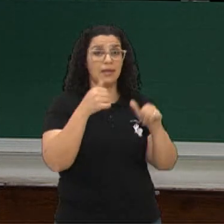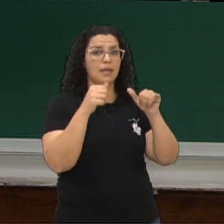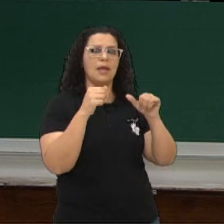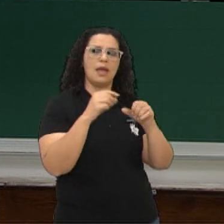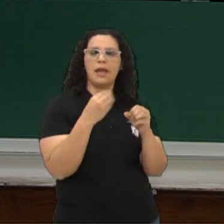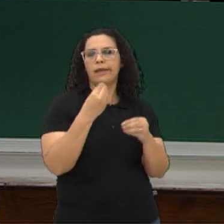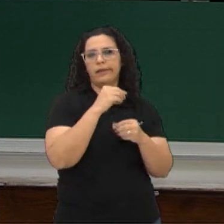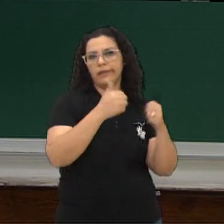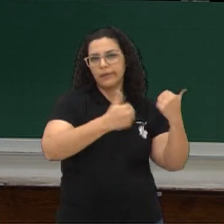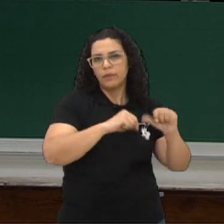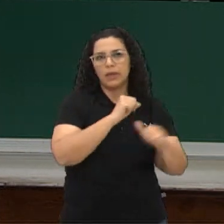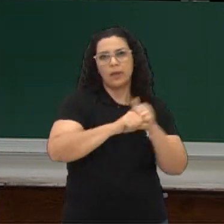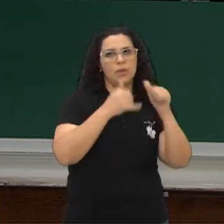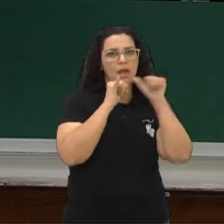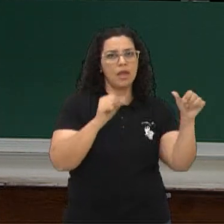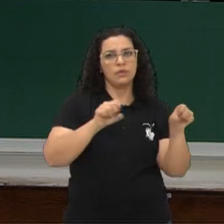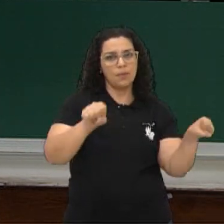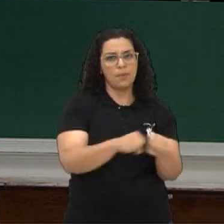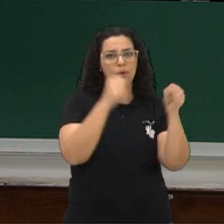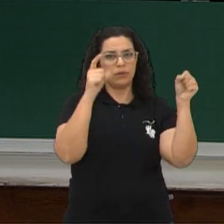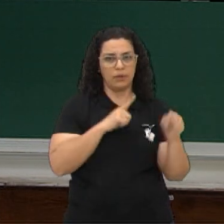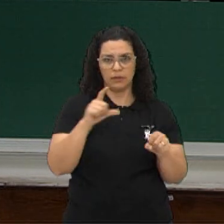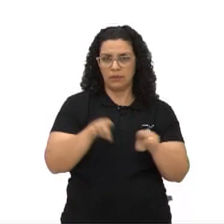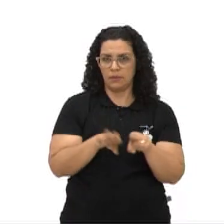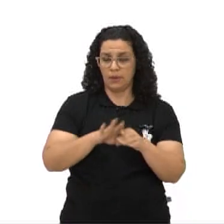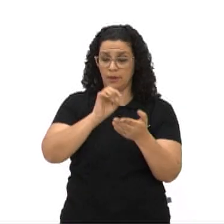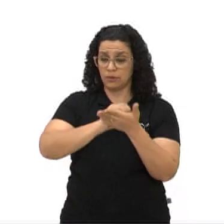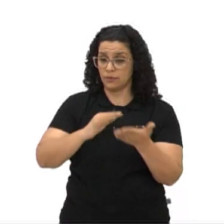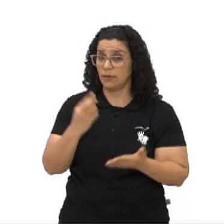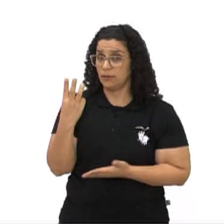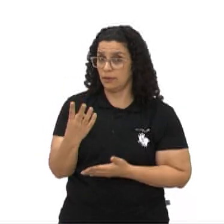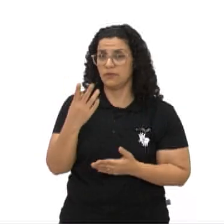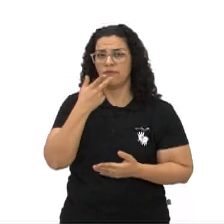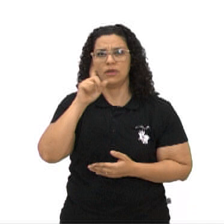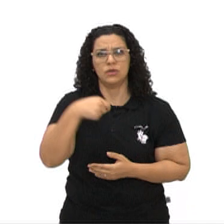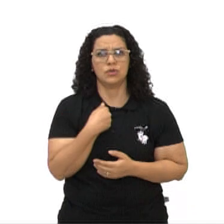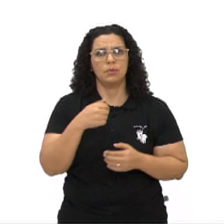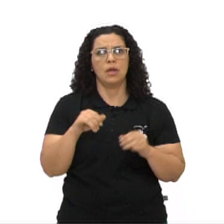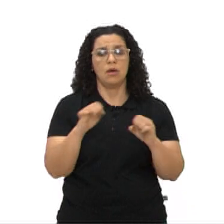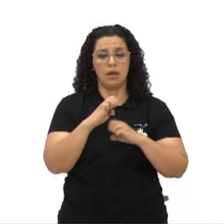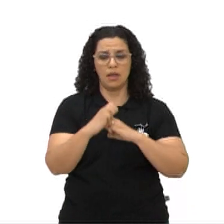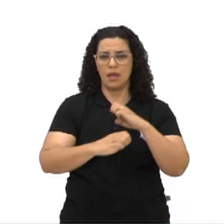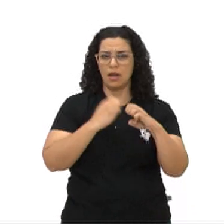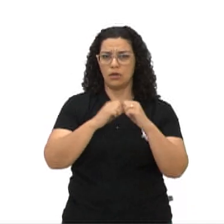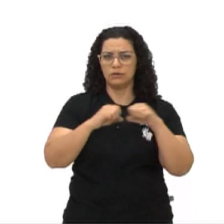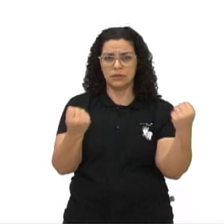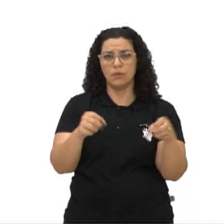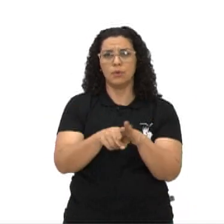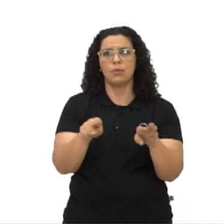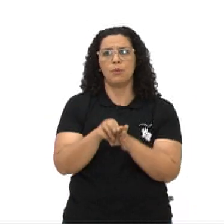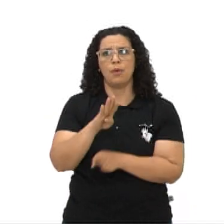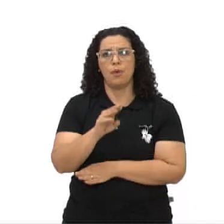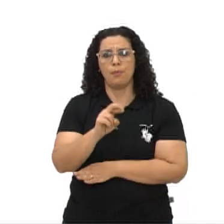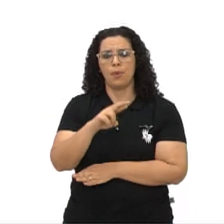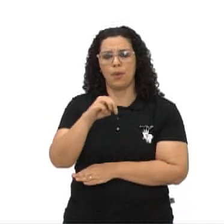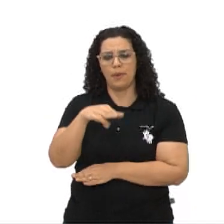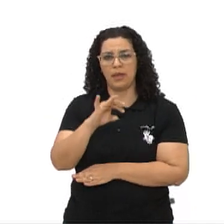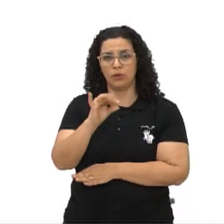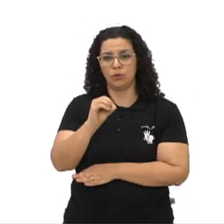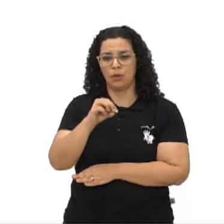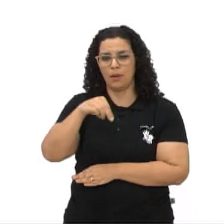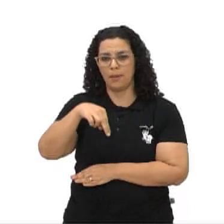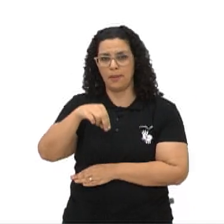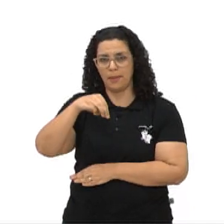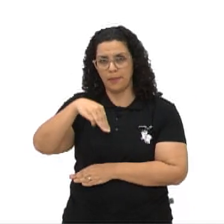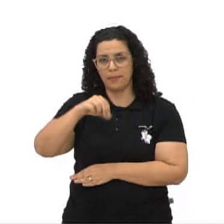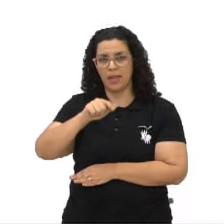acontecer. Vamos para a atividade 3 agora? A eletrólise ígnea do brometo de magnésio é representada pela